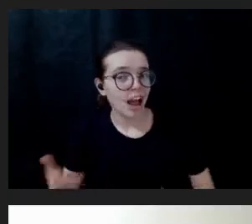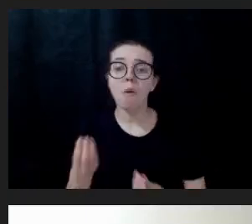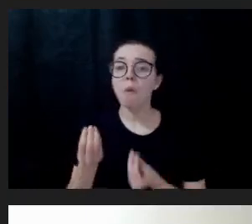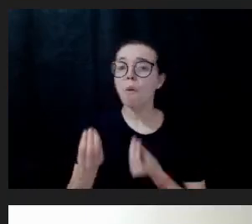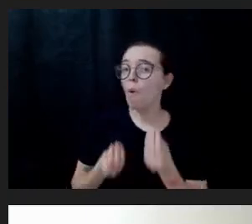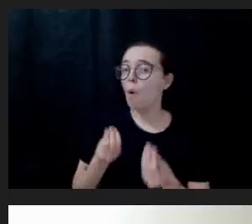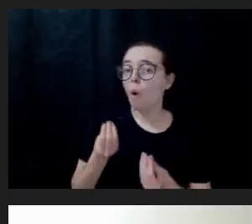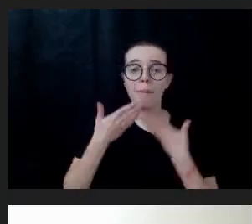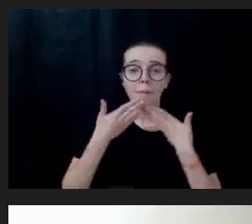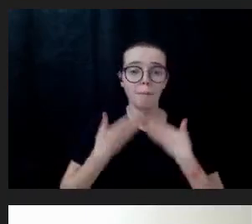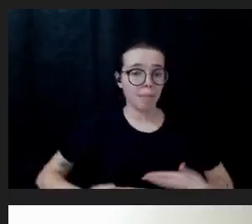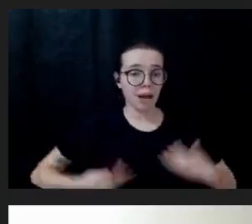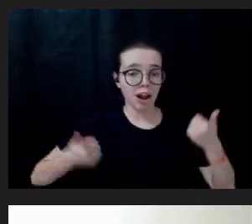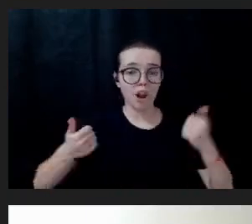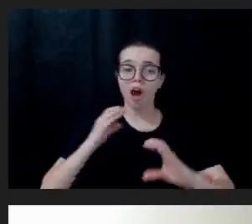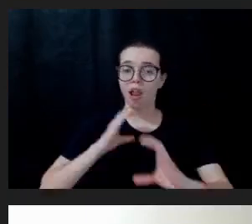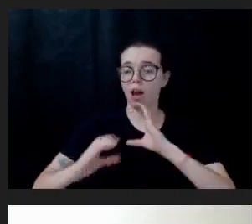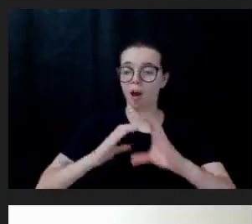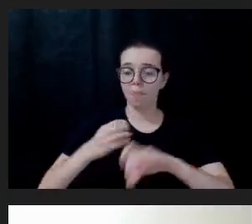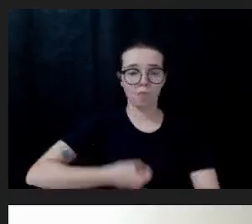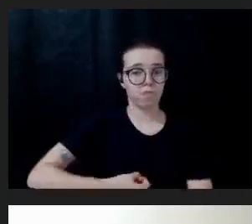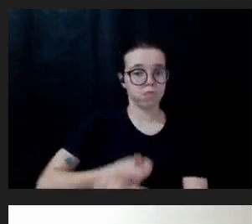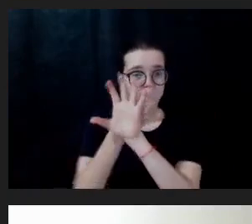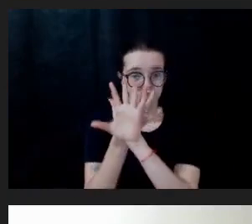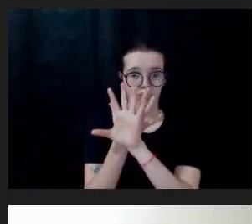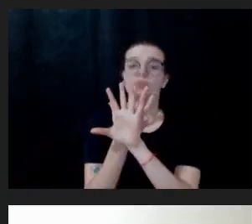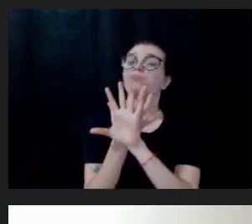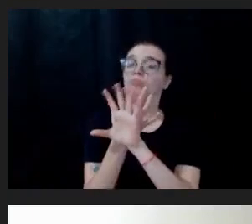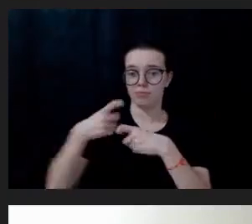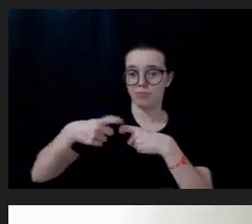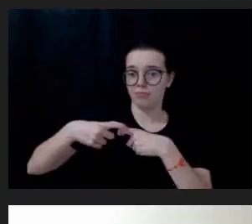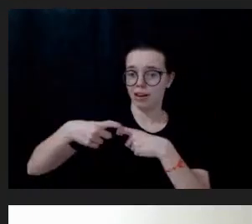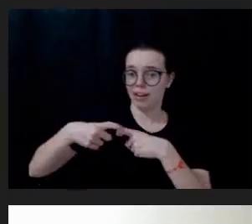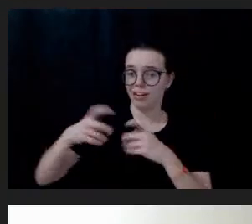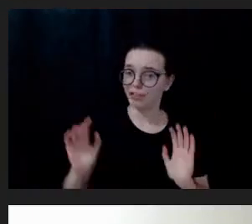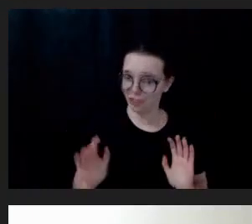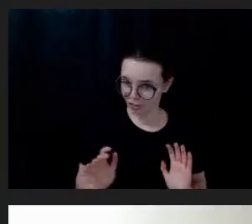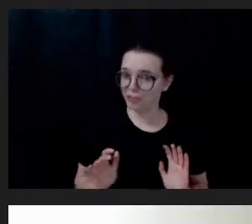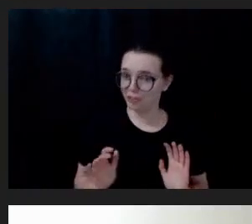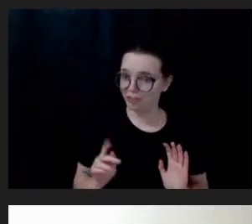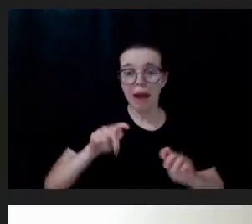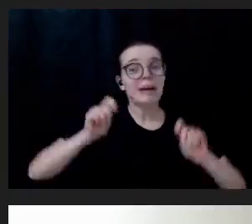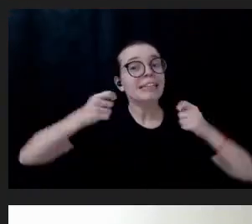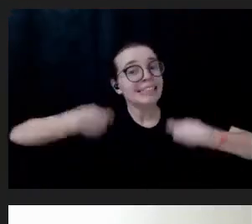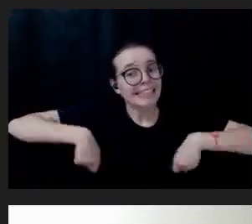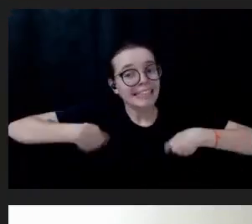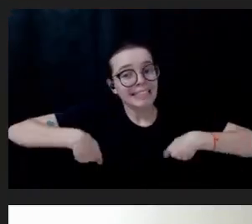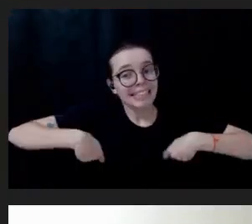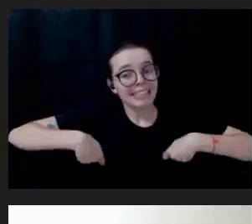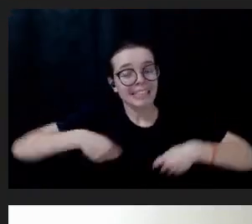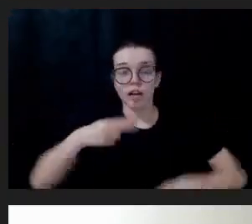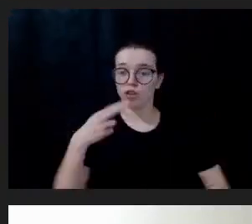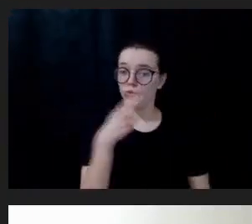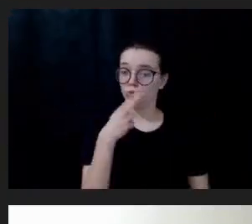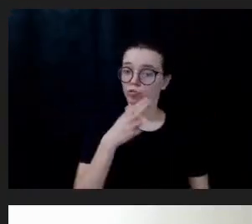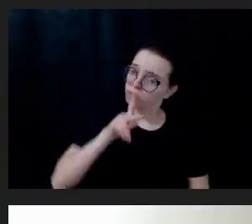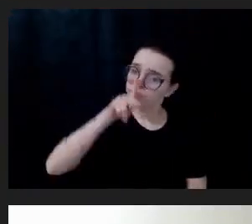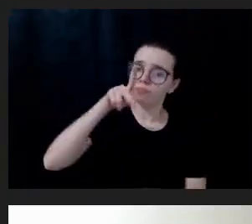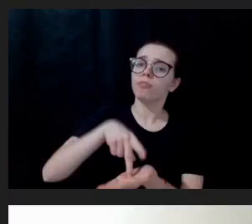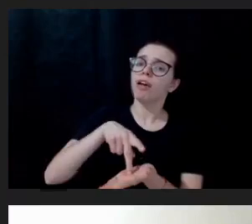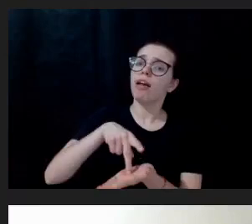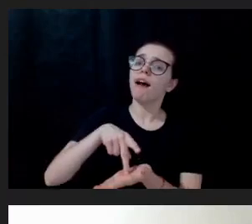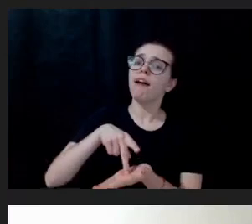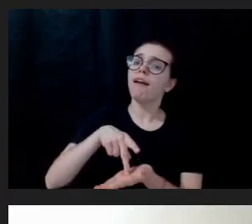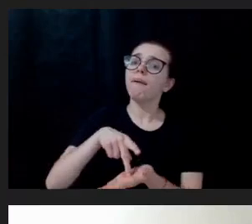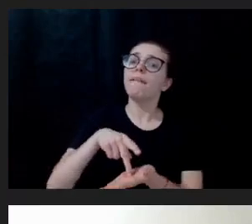atendimento, a telemedicina. Acho que é uma necessidade real não atendida da área de saúde,